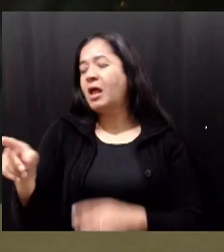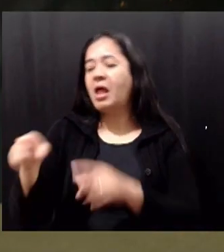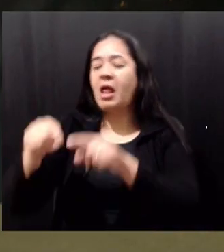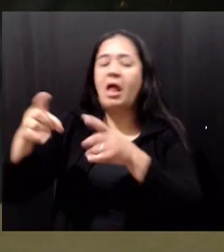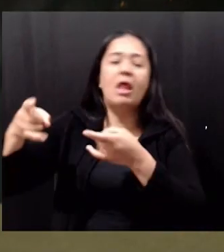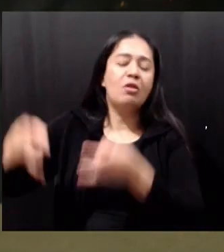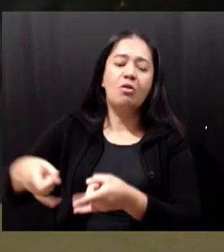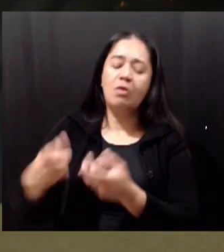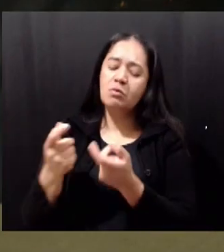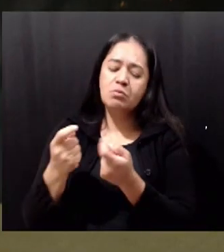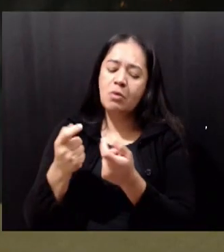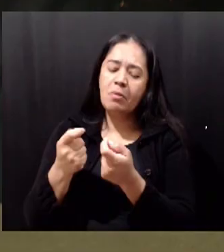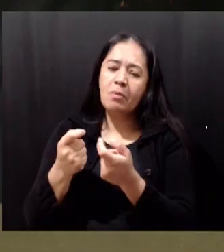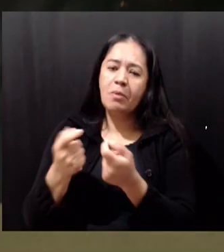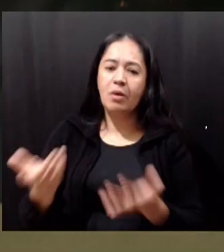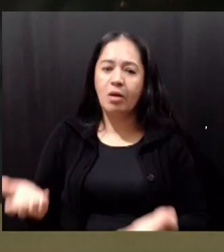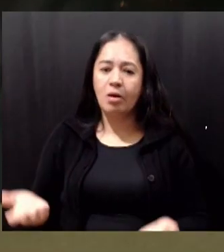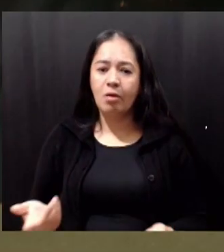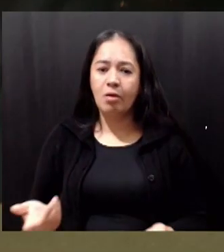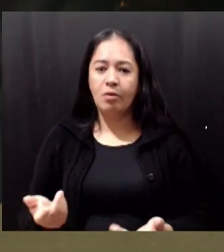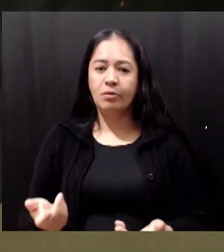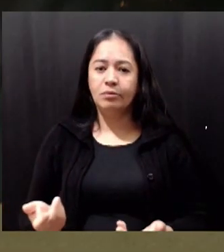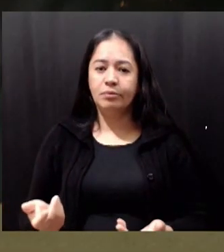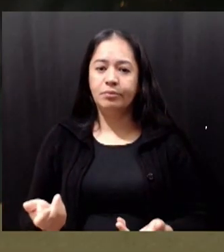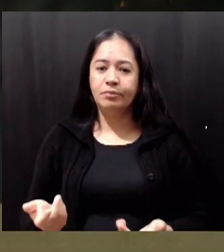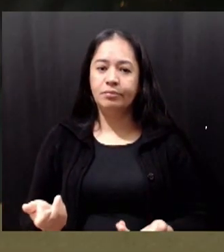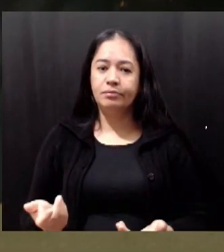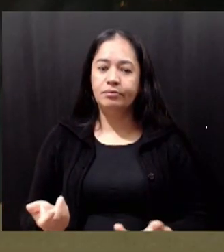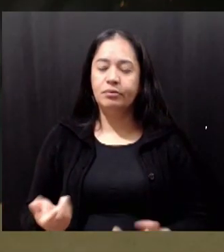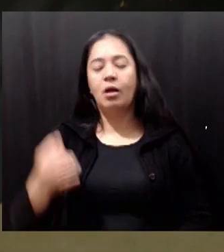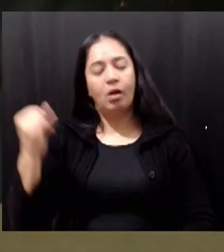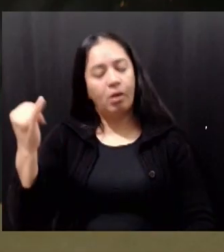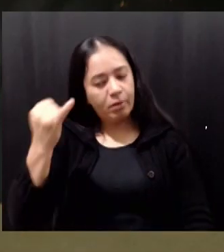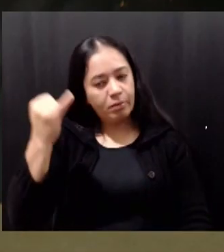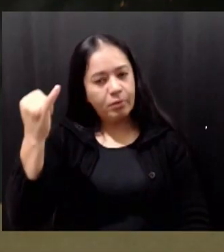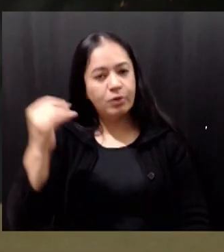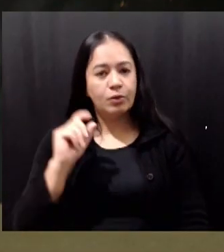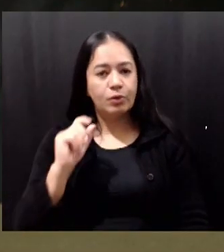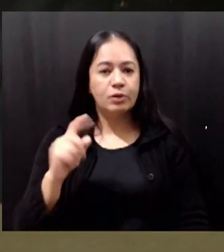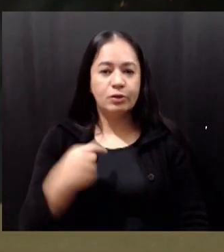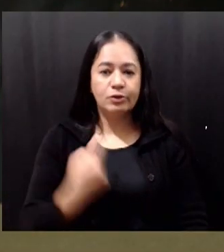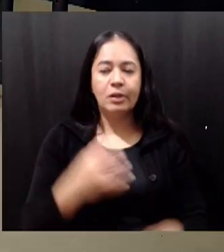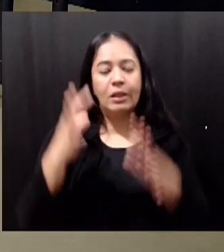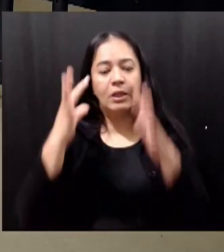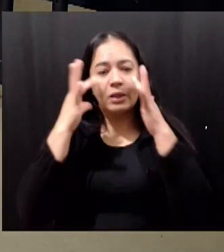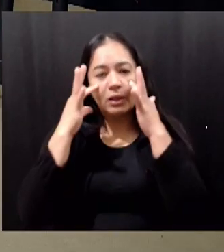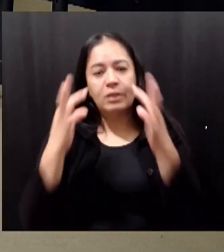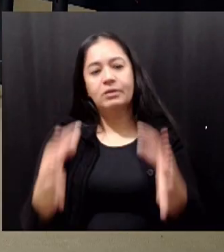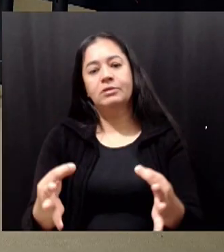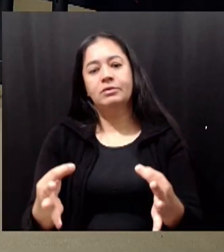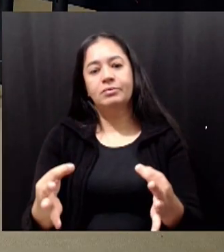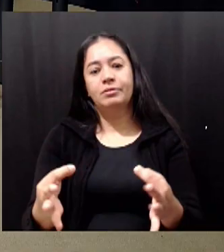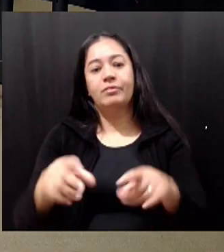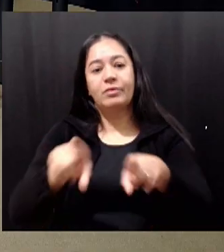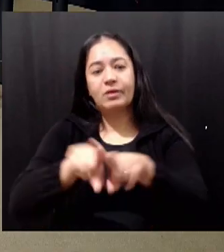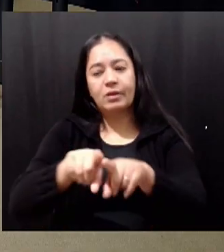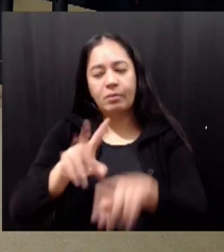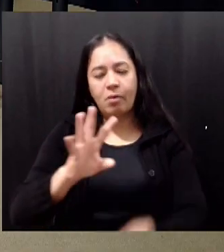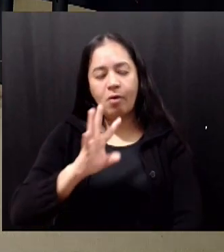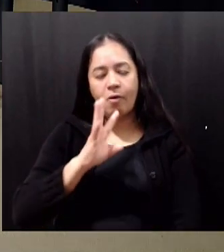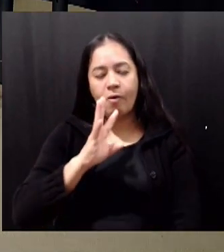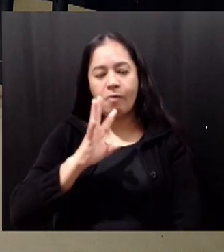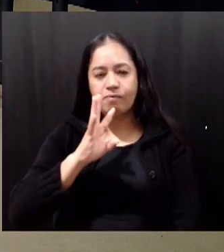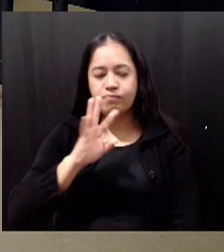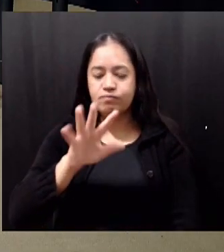joguinho, né? Então, a importância, né, doutora, para a gente prestar muita atenção e também conhecer essa